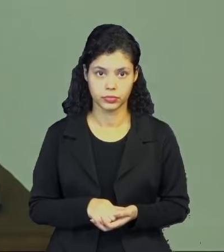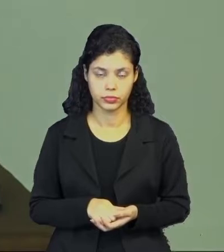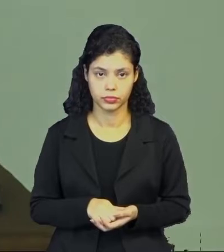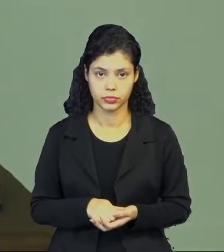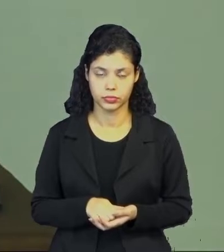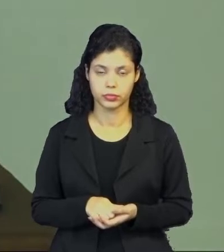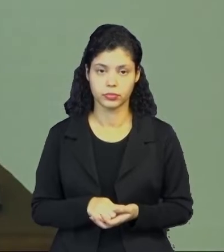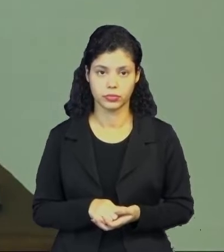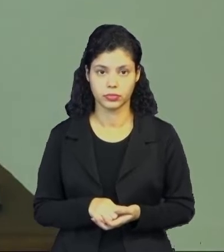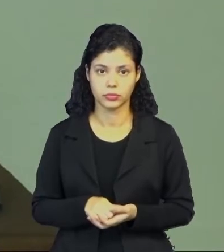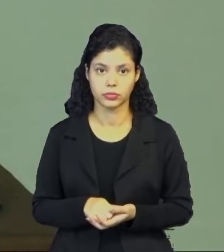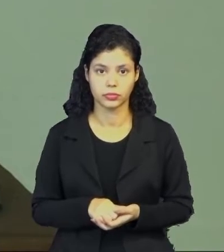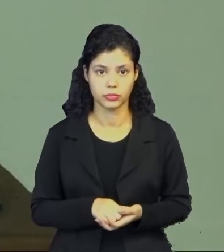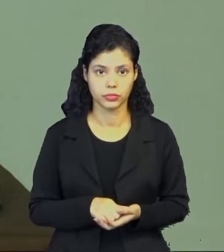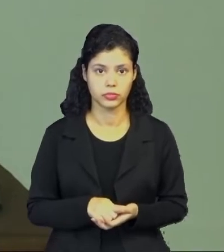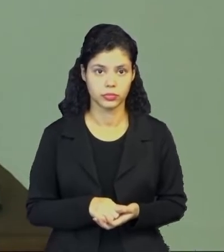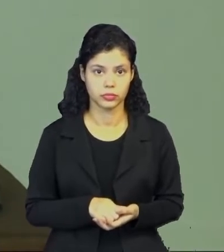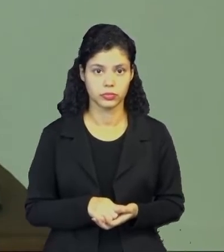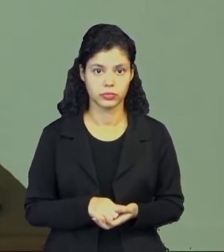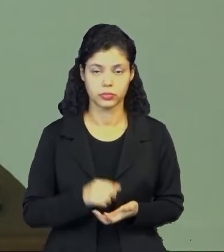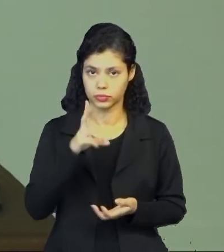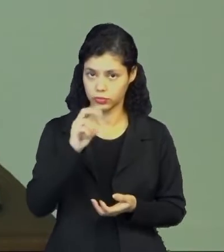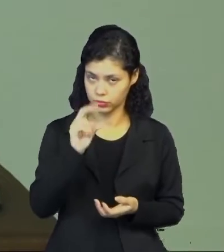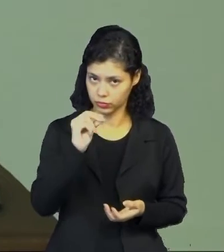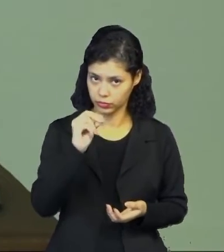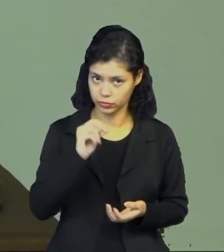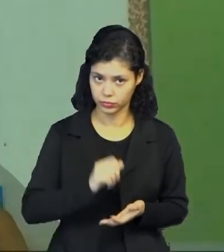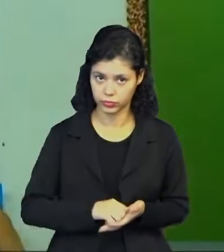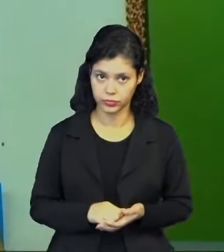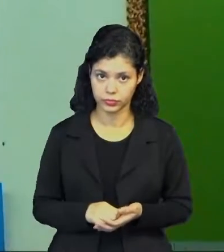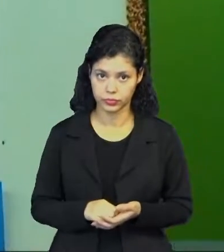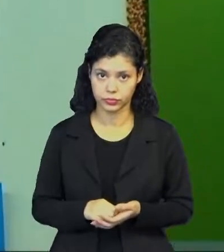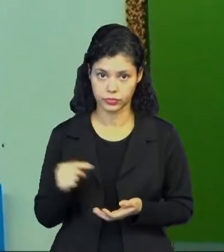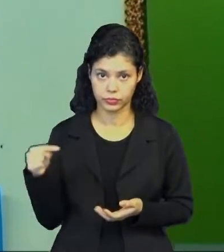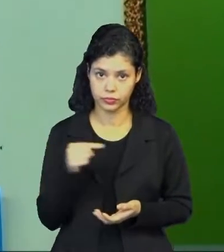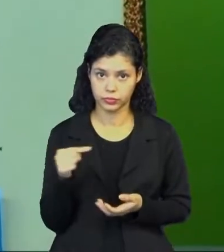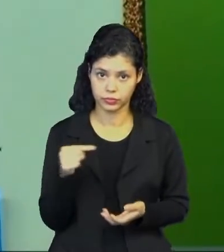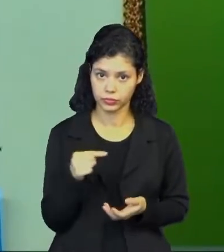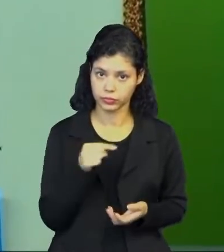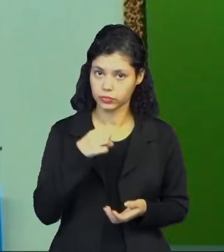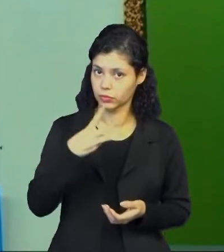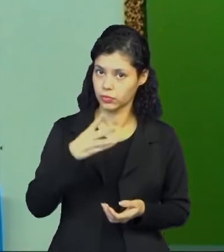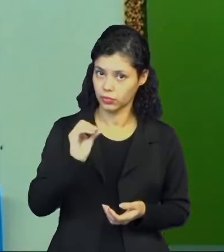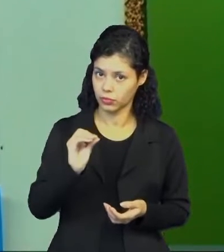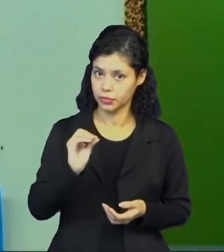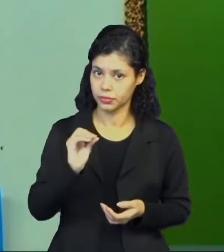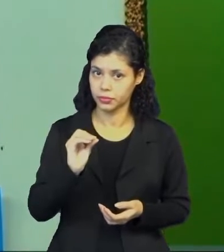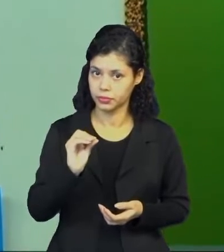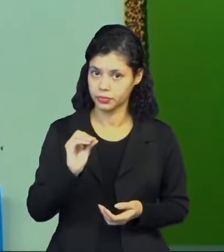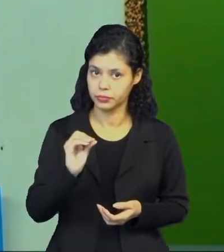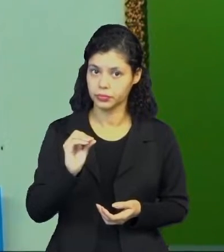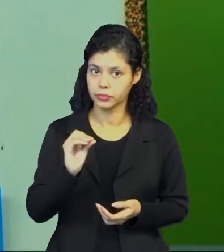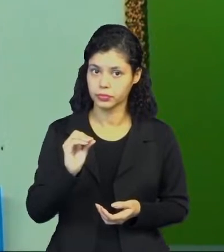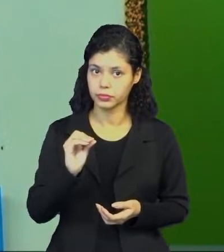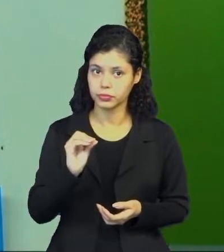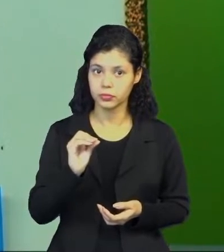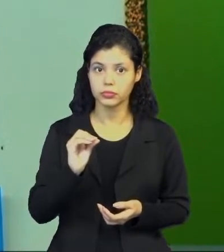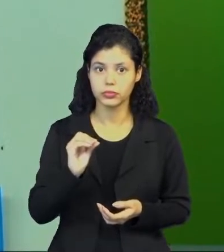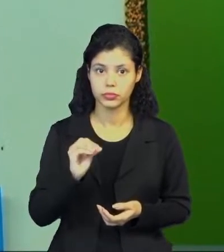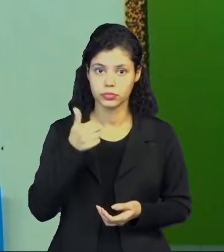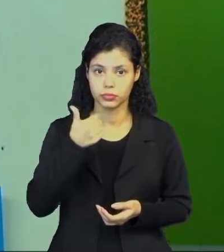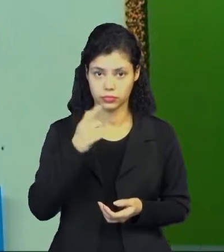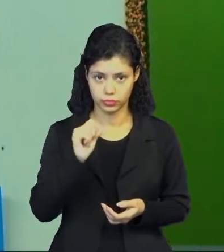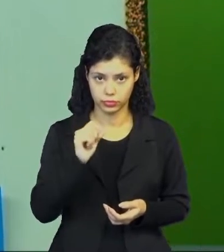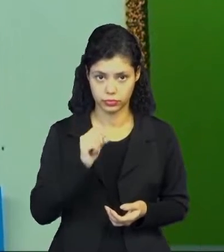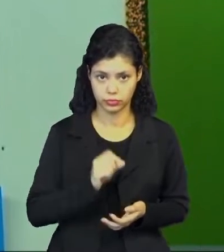para a gente entender. Eu pego 50 menos 30, que eu acho o valor